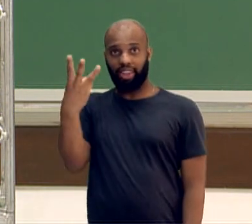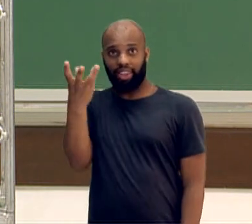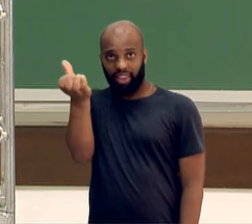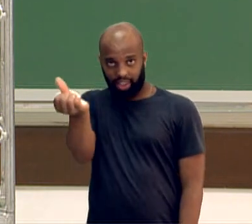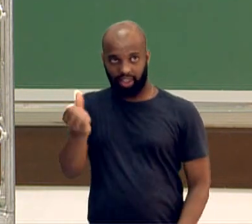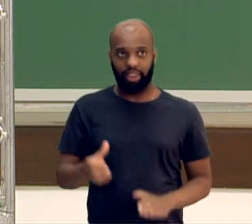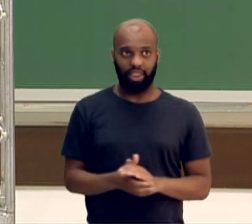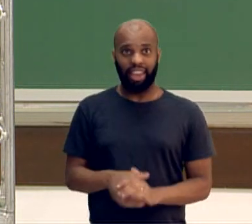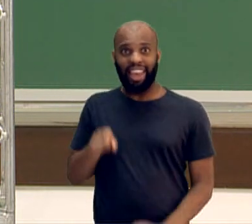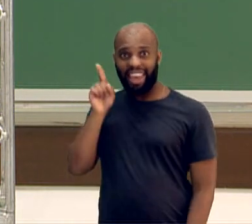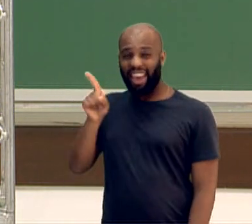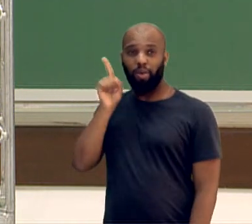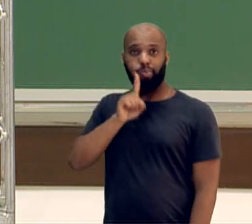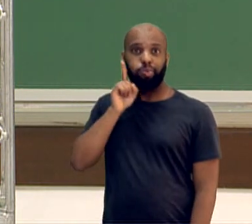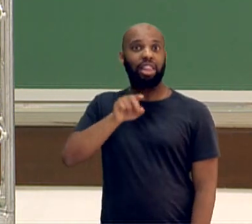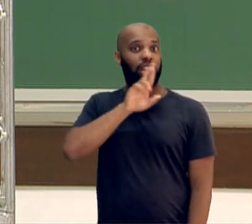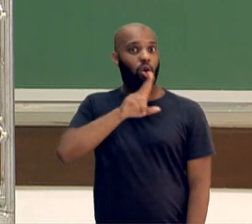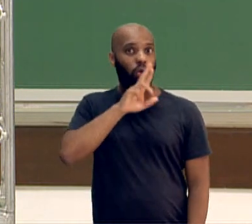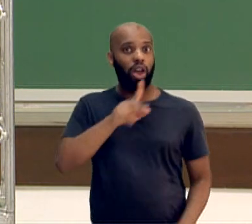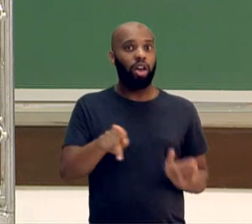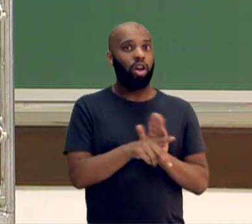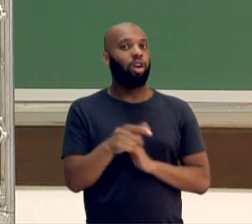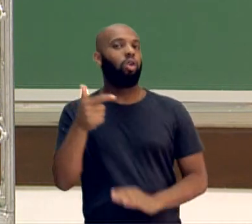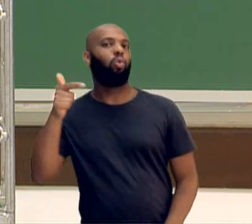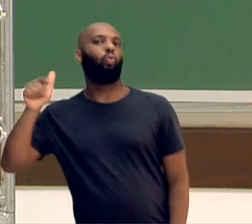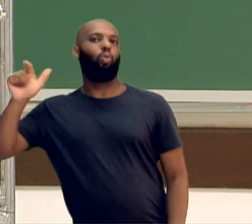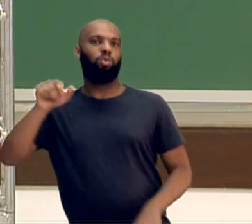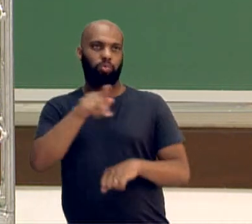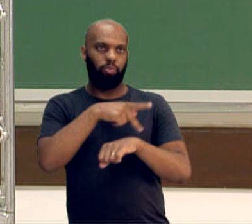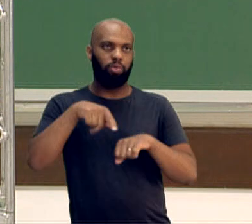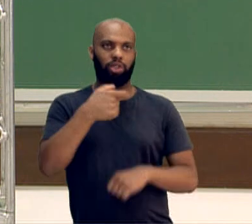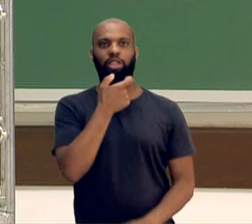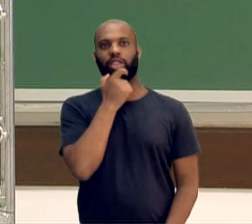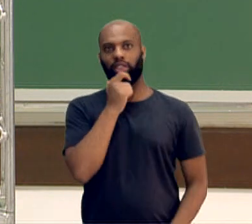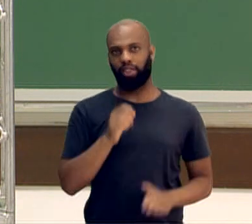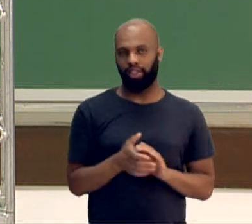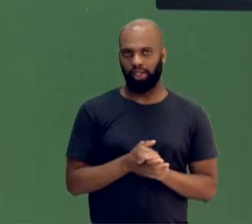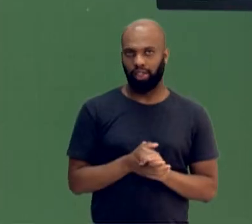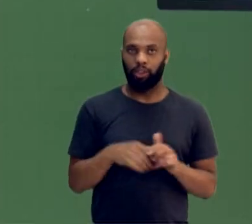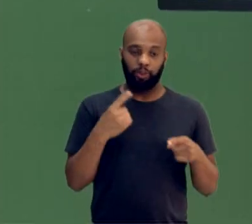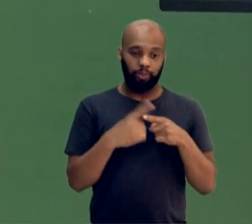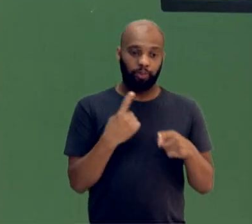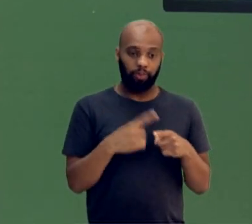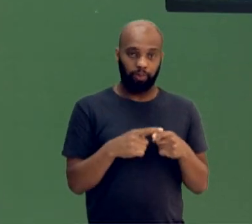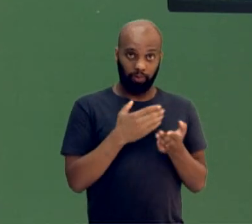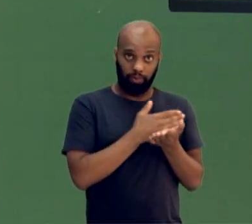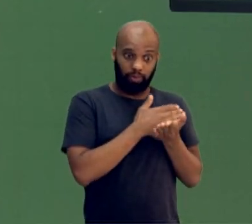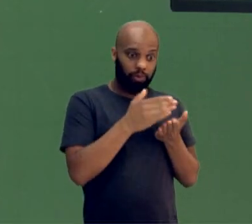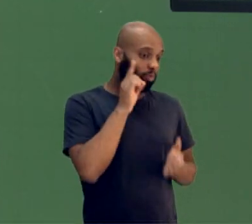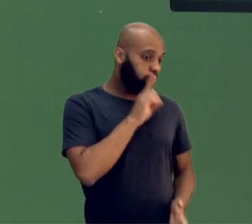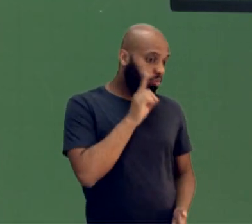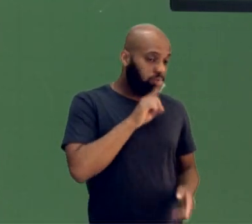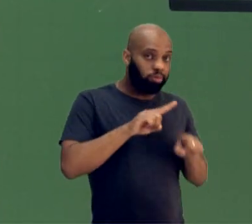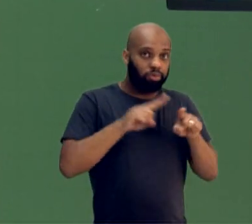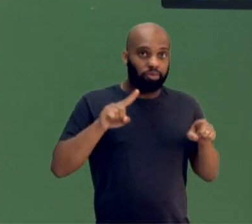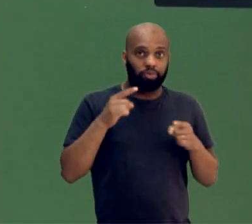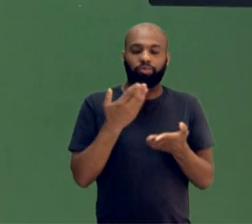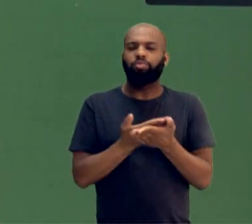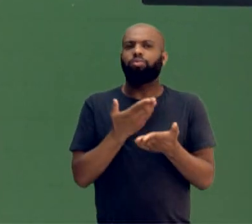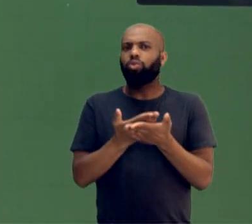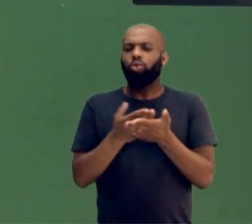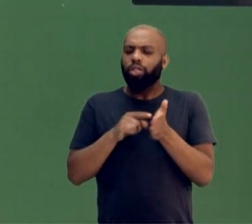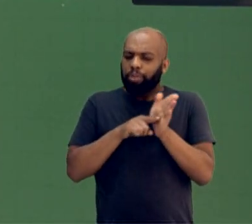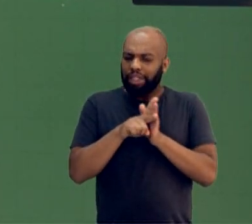Veja bem, ele não era americano, ele era britânico. Apesar da crise inicial começar nos Estados Unidos, né, a base intelectual ela veio